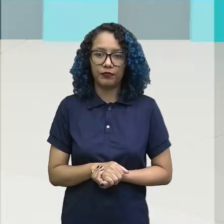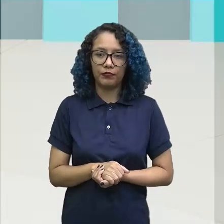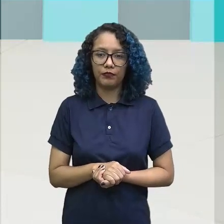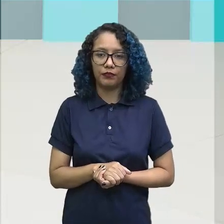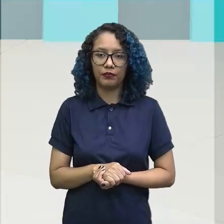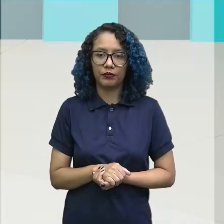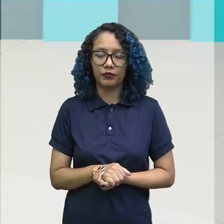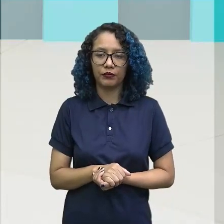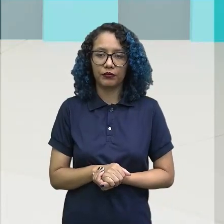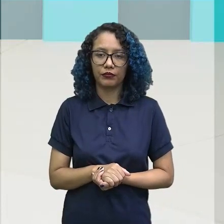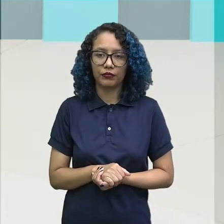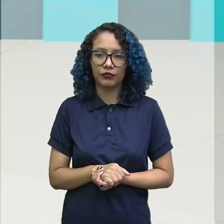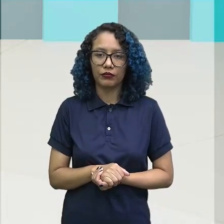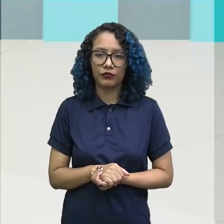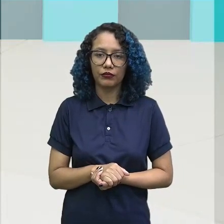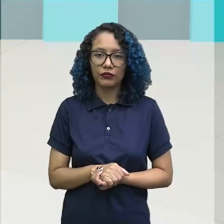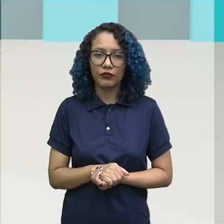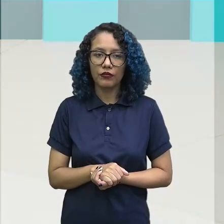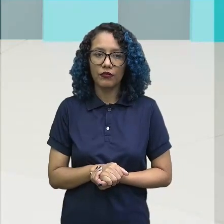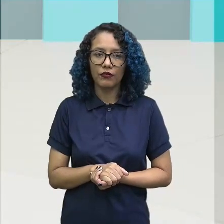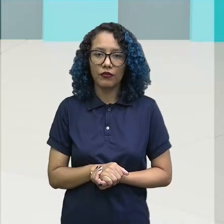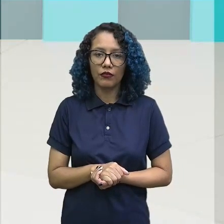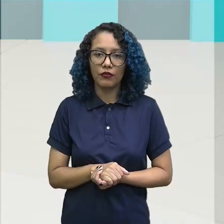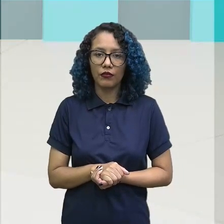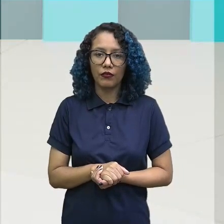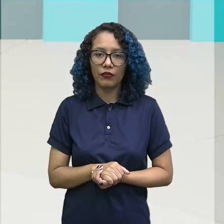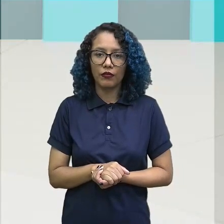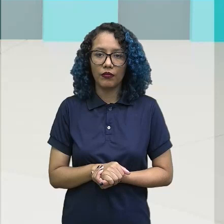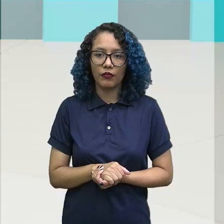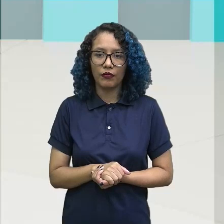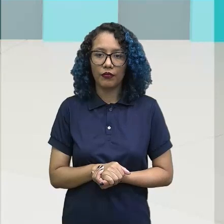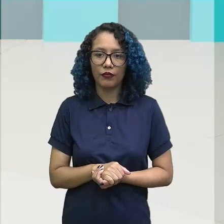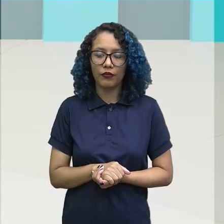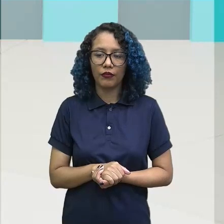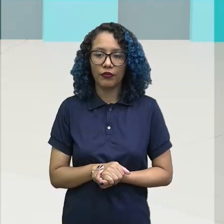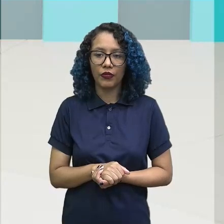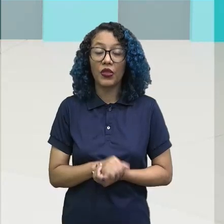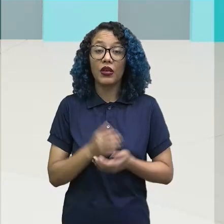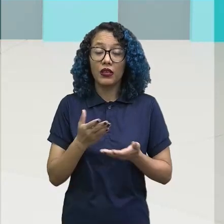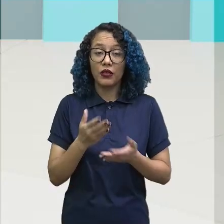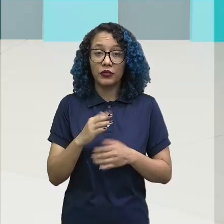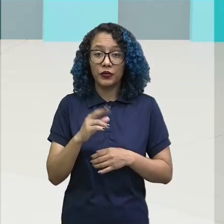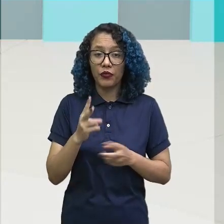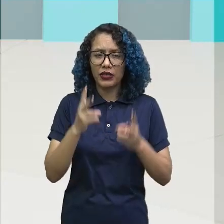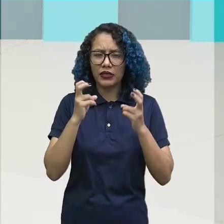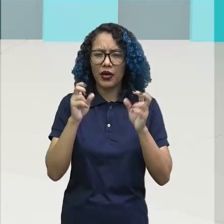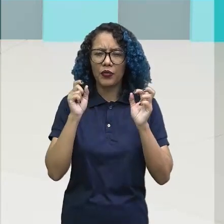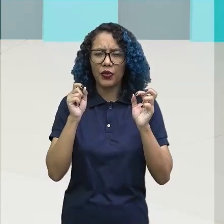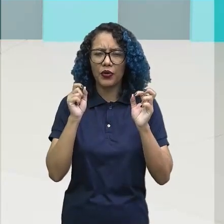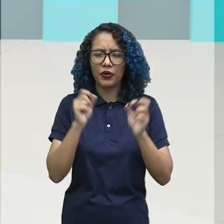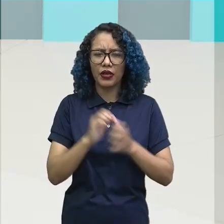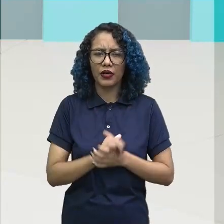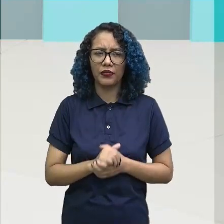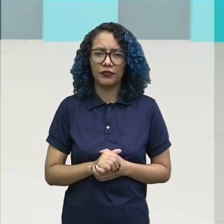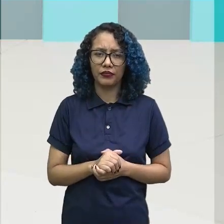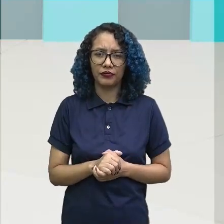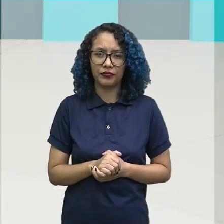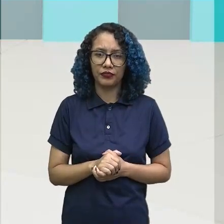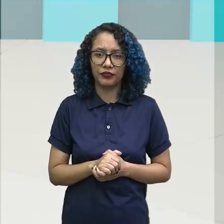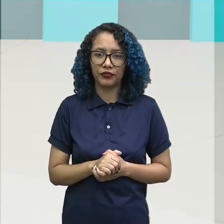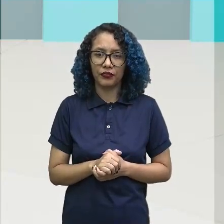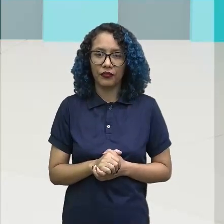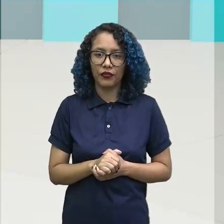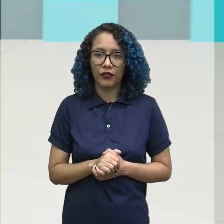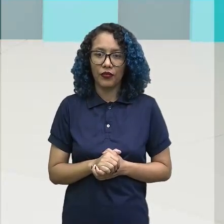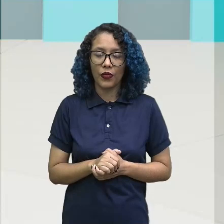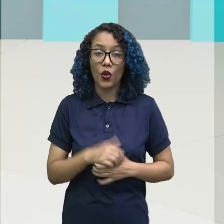só. Quando a gente avança, a gente percebe que esse corpo, ele é parte de algo